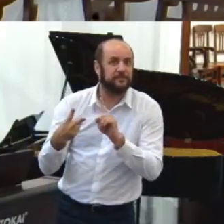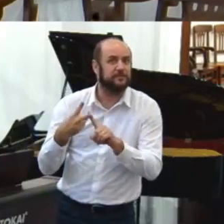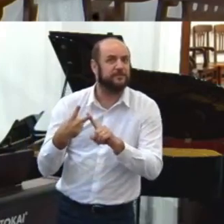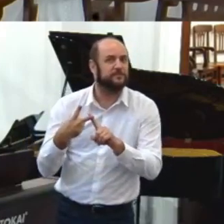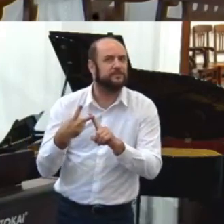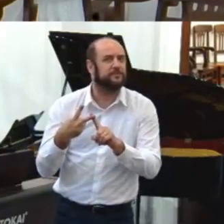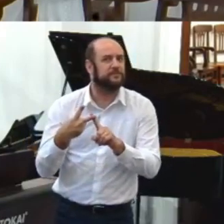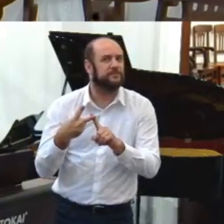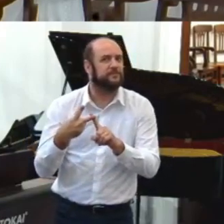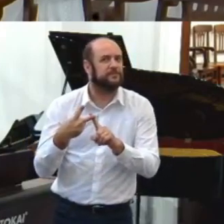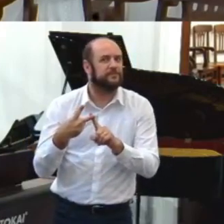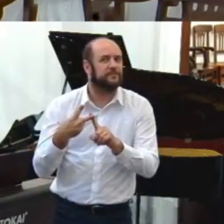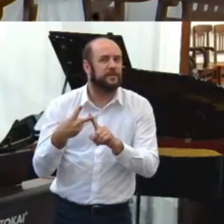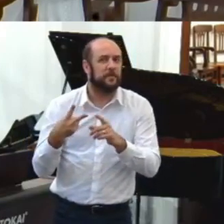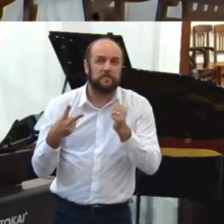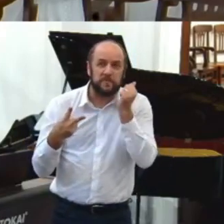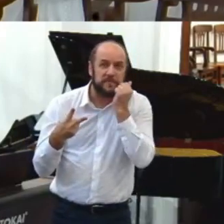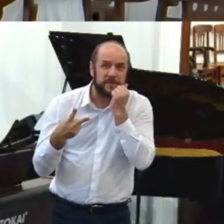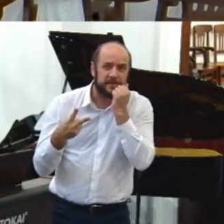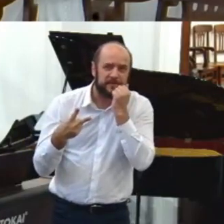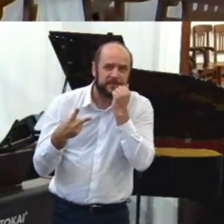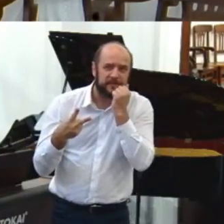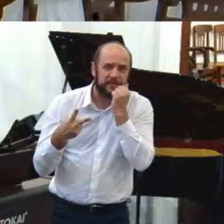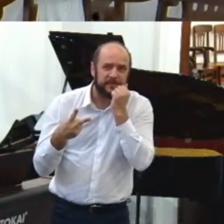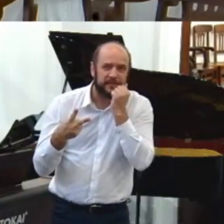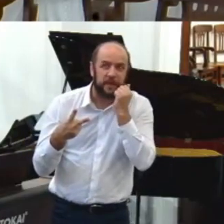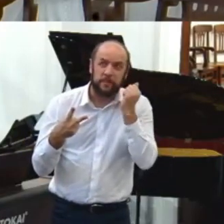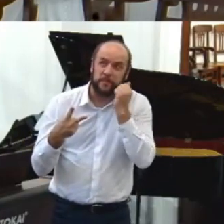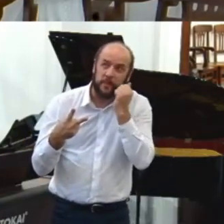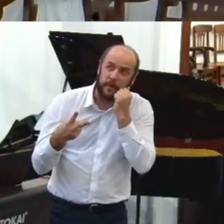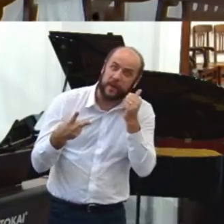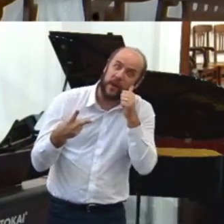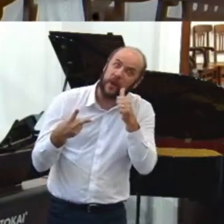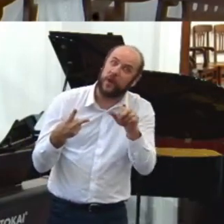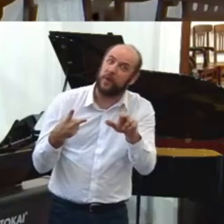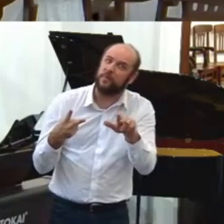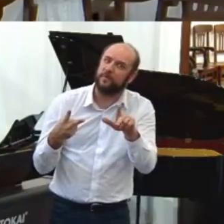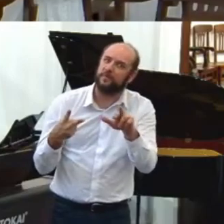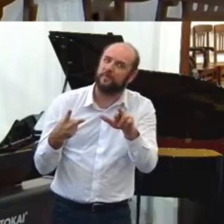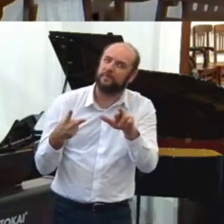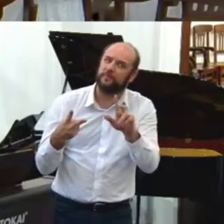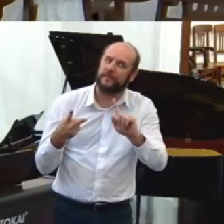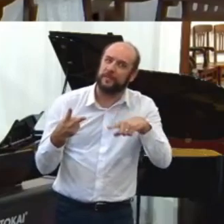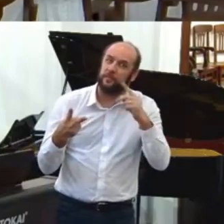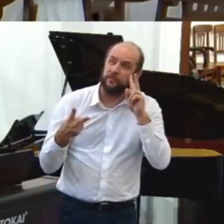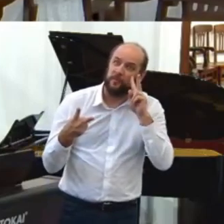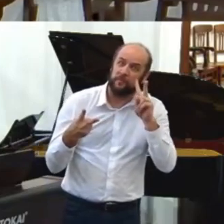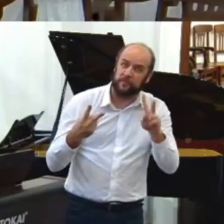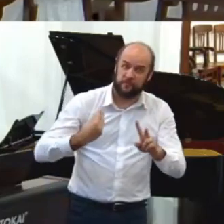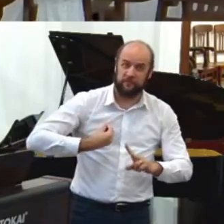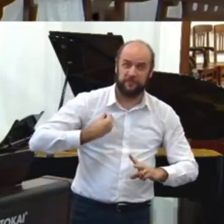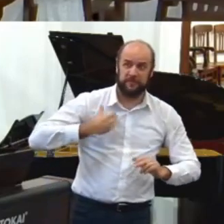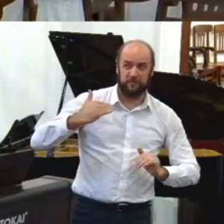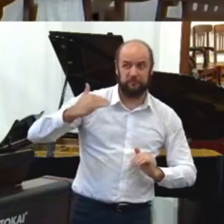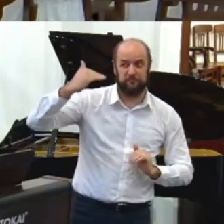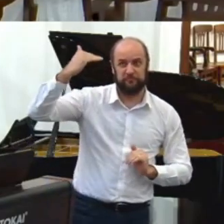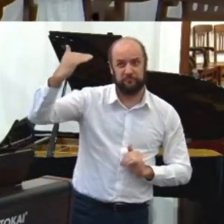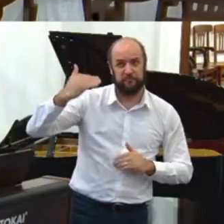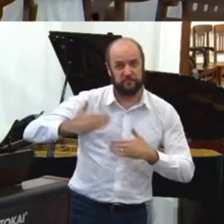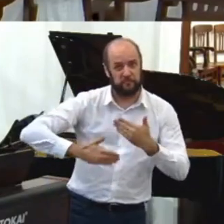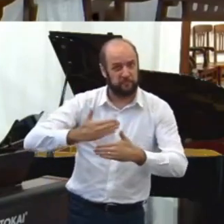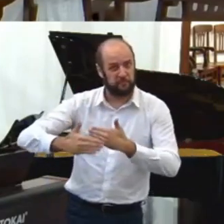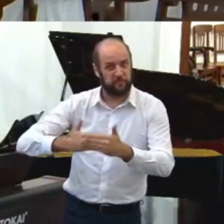que na verdade é sua irmã, a Miriam, que vai acompanhar depois o ministério de Moisés. Ela fica